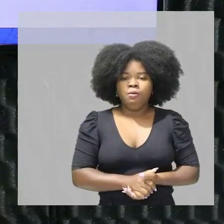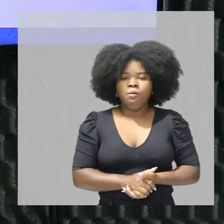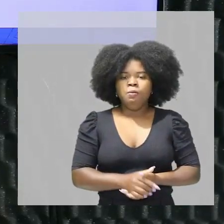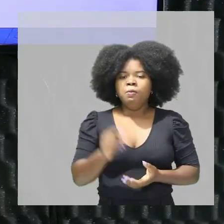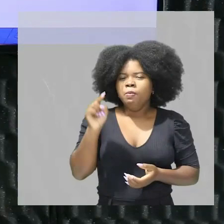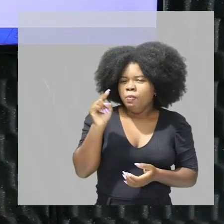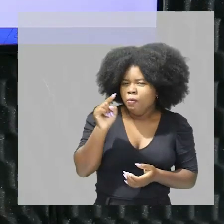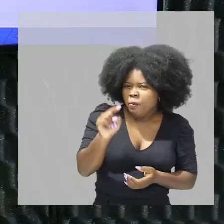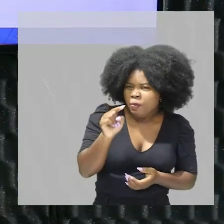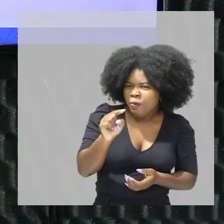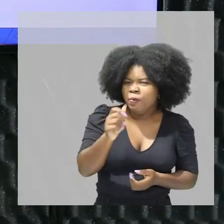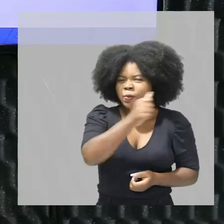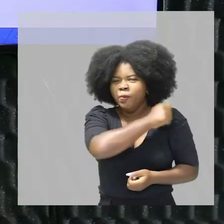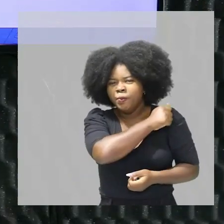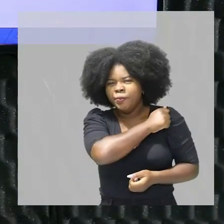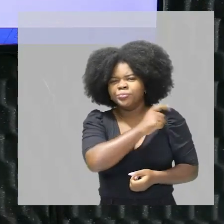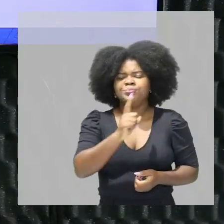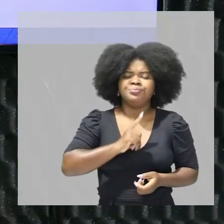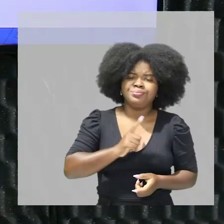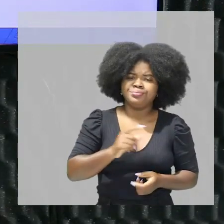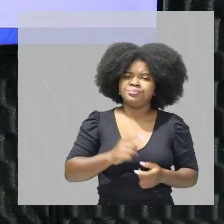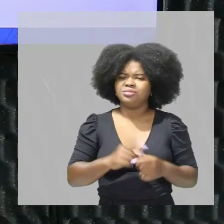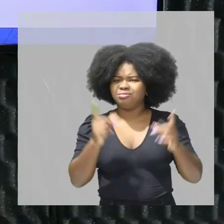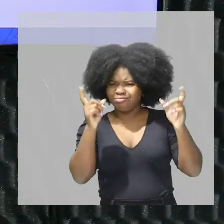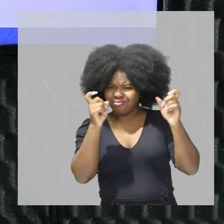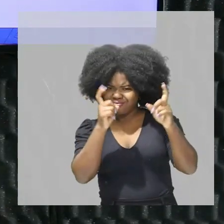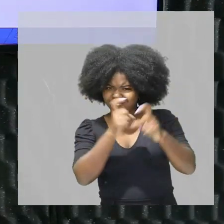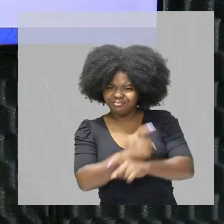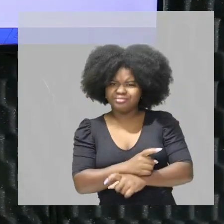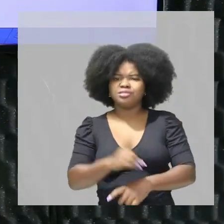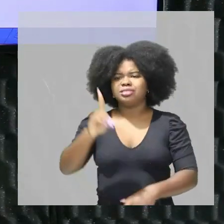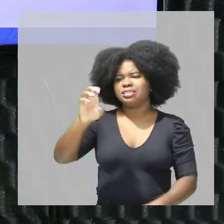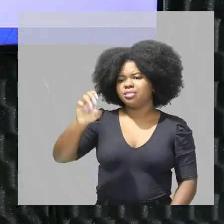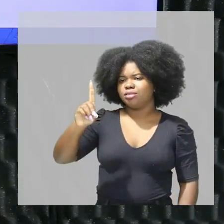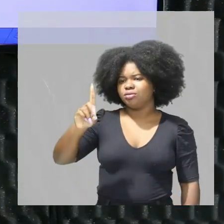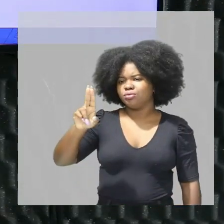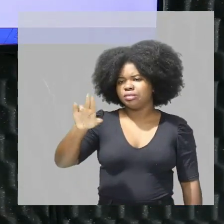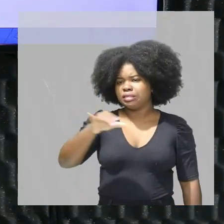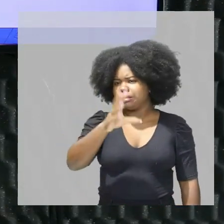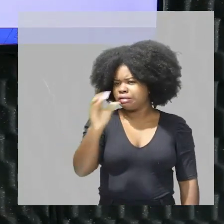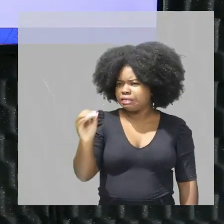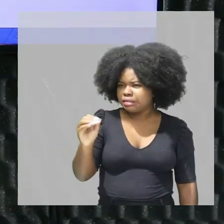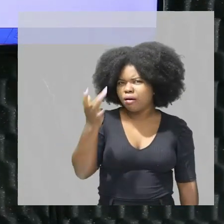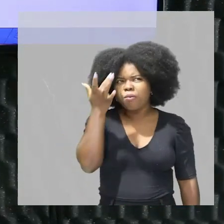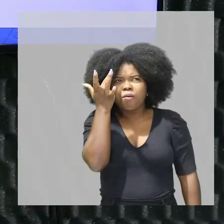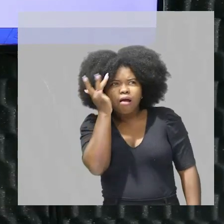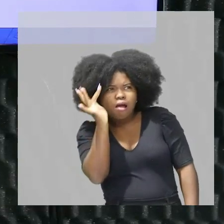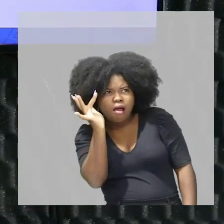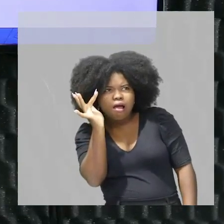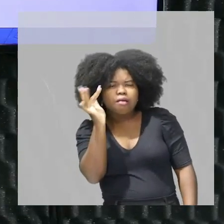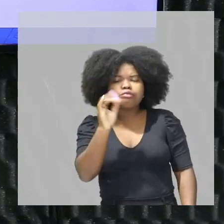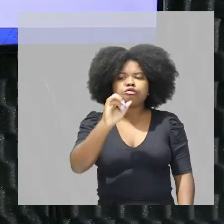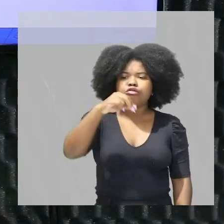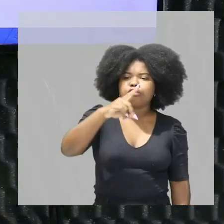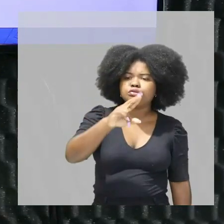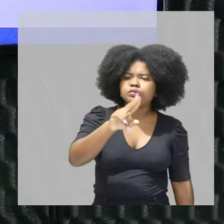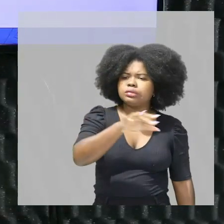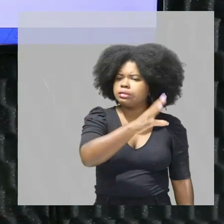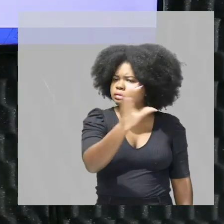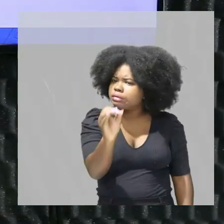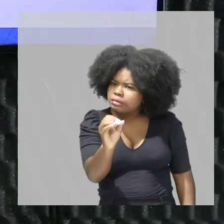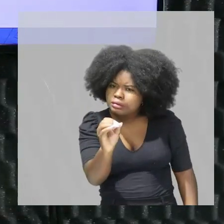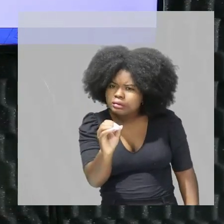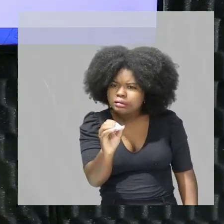você que tem dificuldade com dedução e indução você que tem dificuldade com dialética